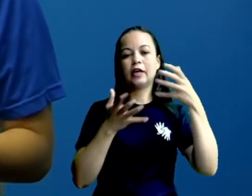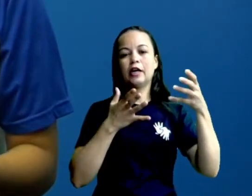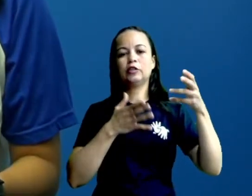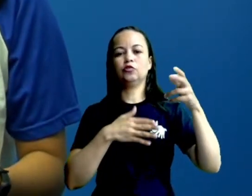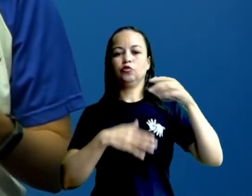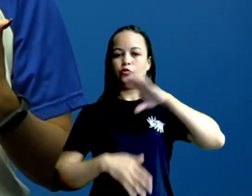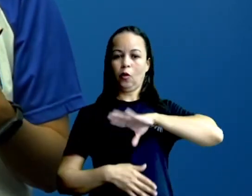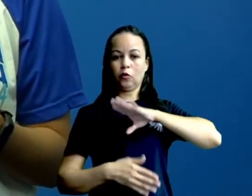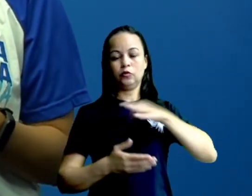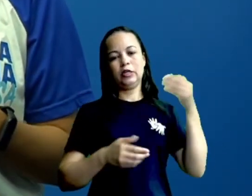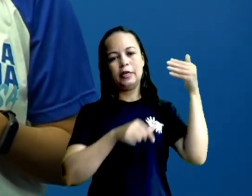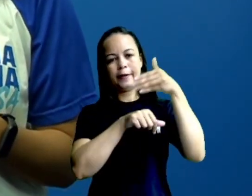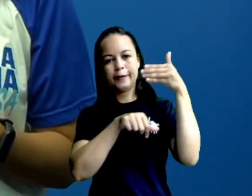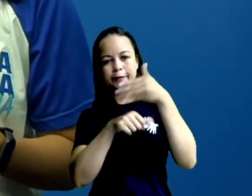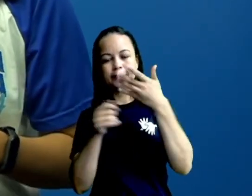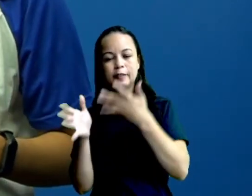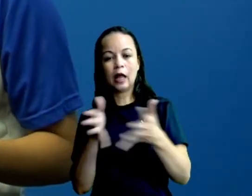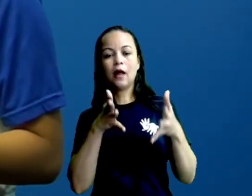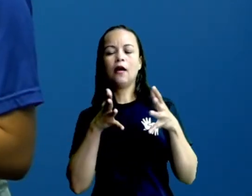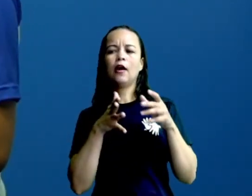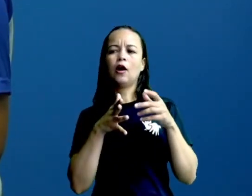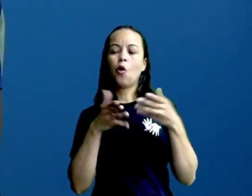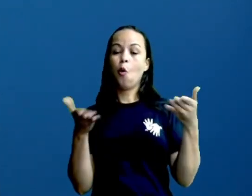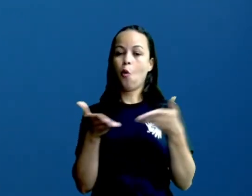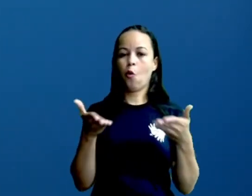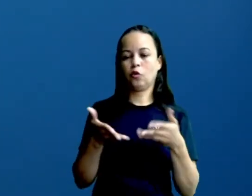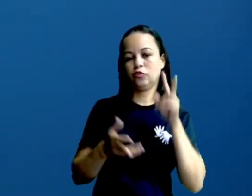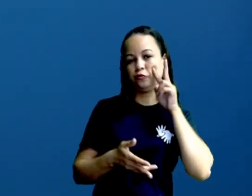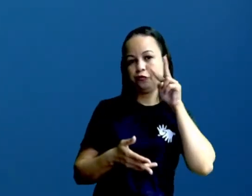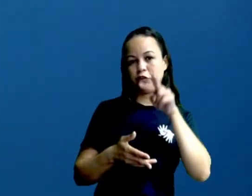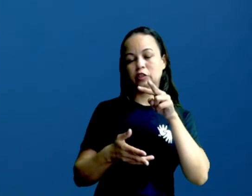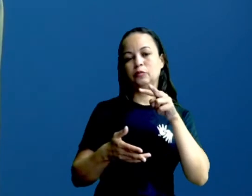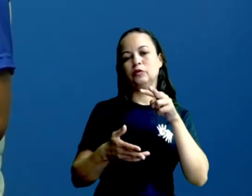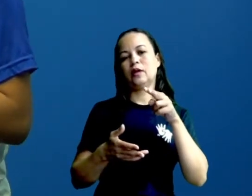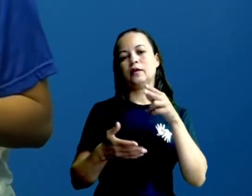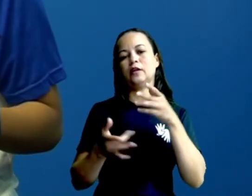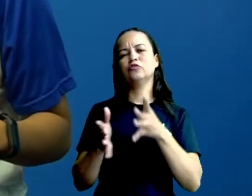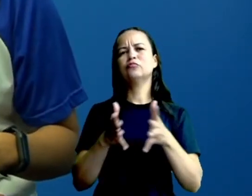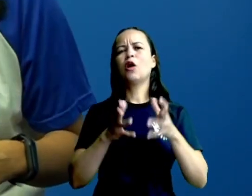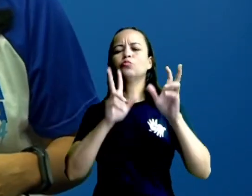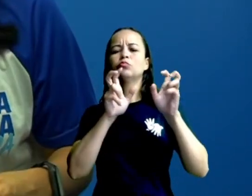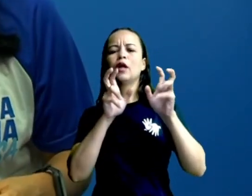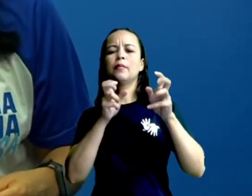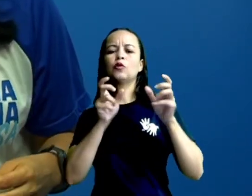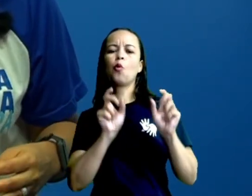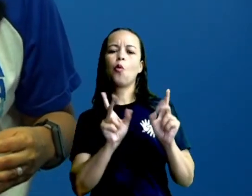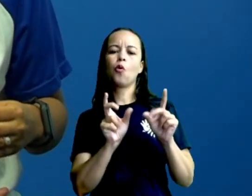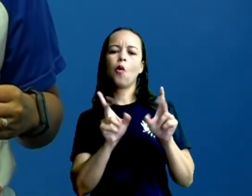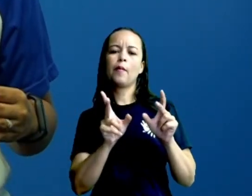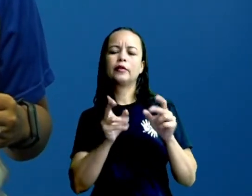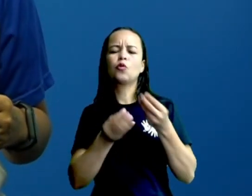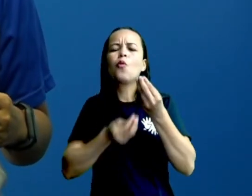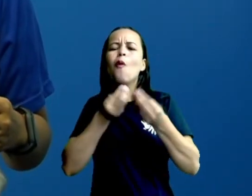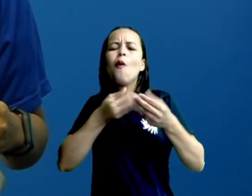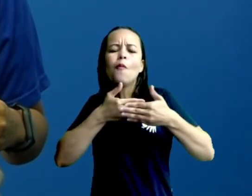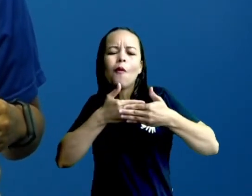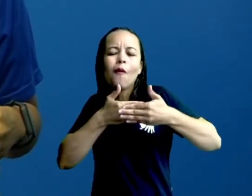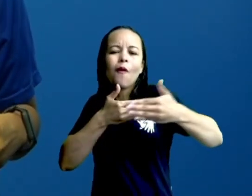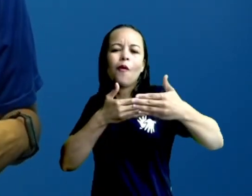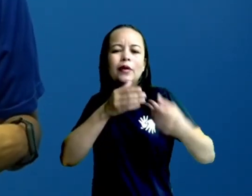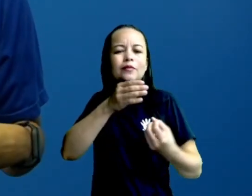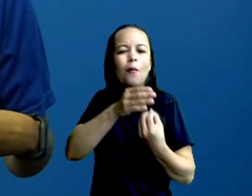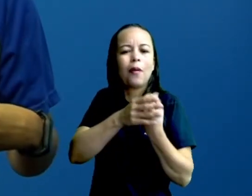mais. Hoje nós vimos, né, a questão do comércio, como foi que ele começou a